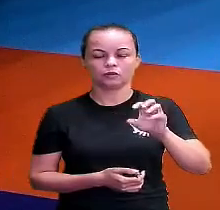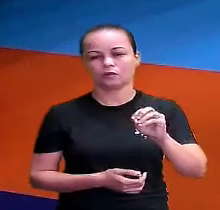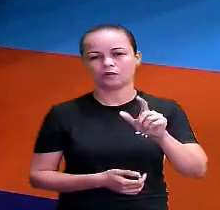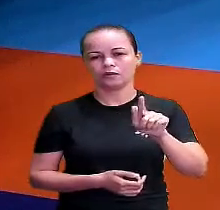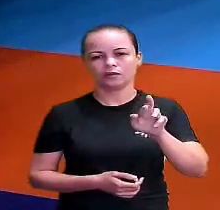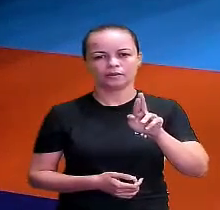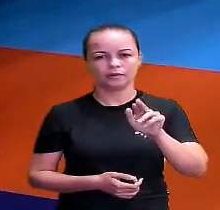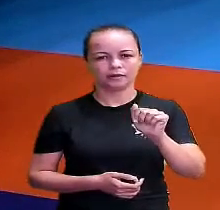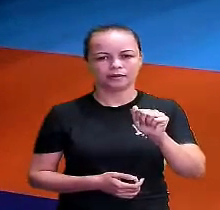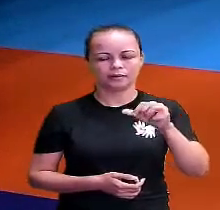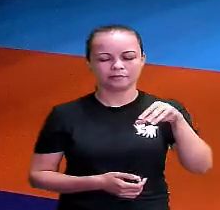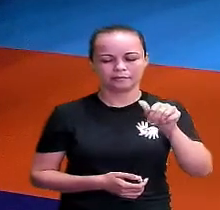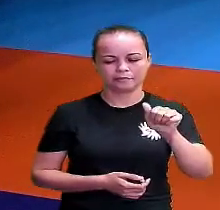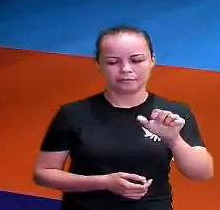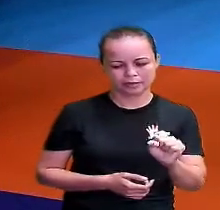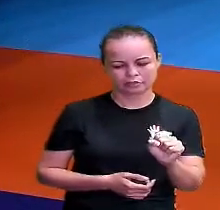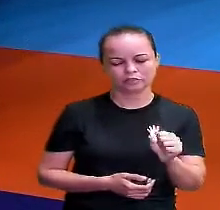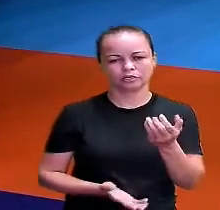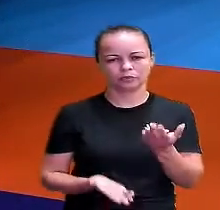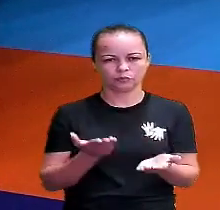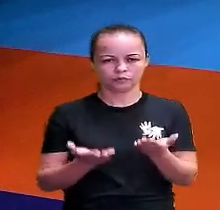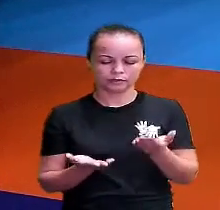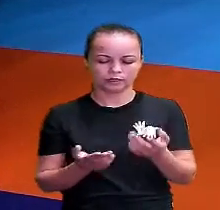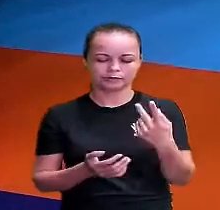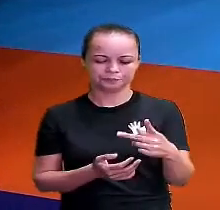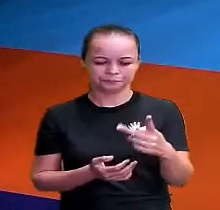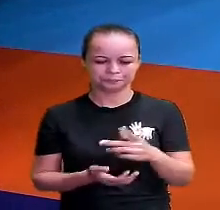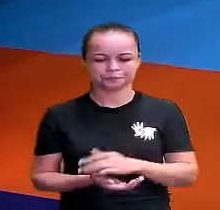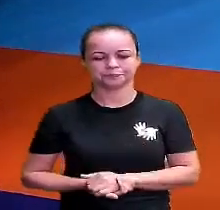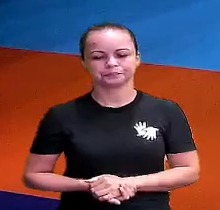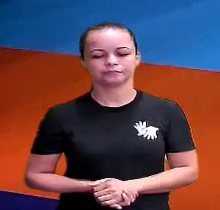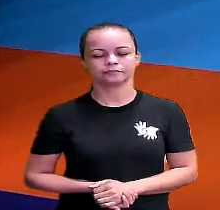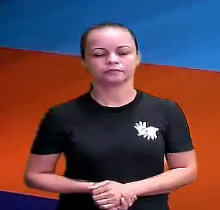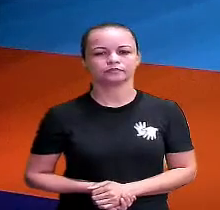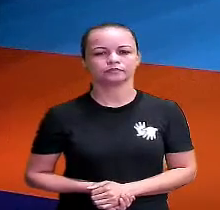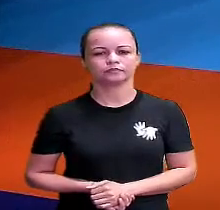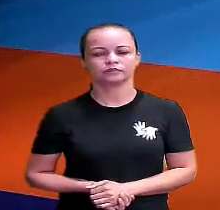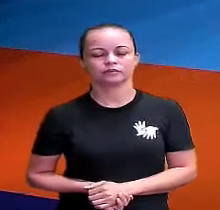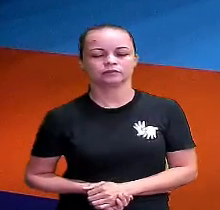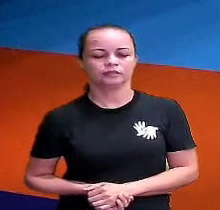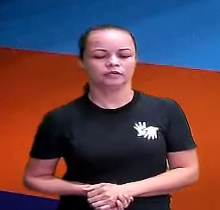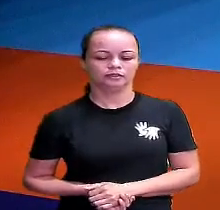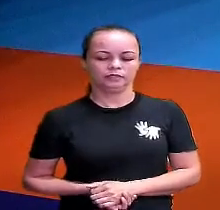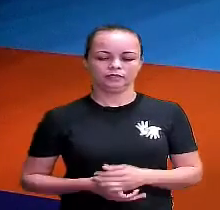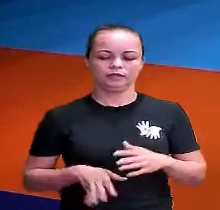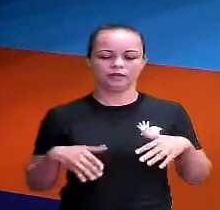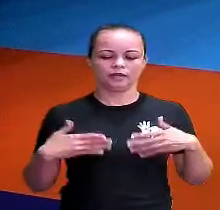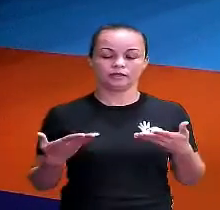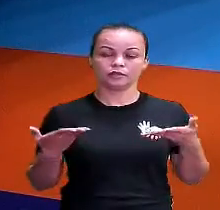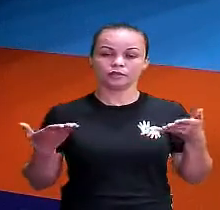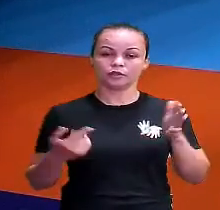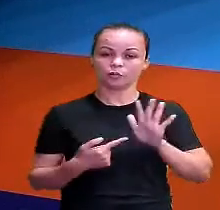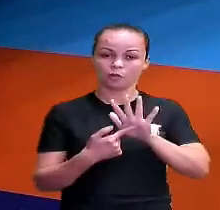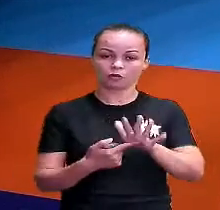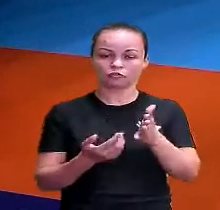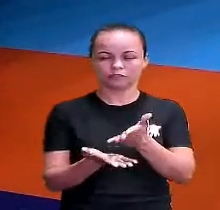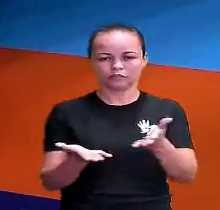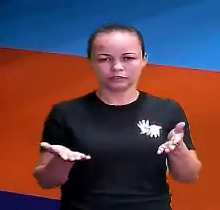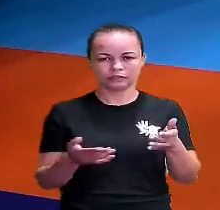da massa, tá certo? E aí, trouxe já uma tabela para a gente